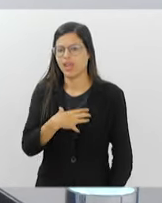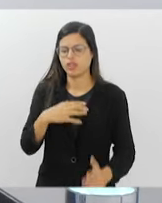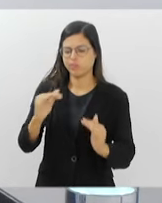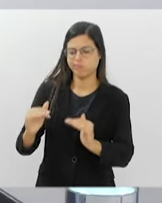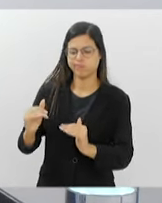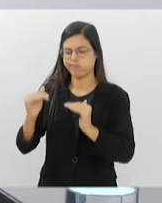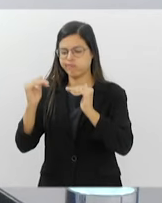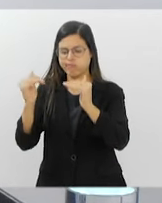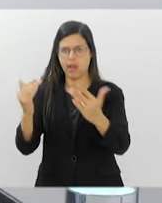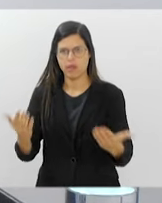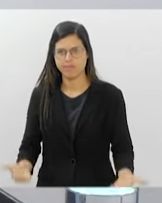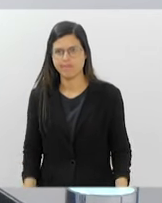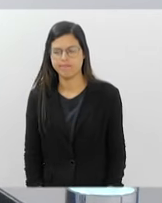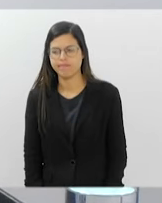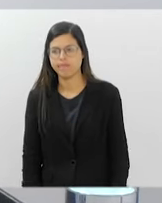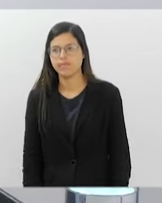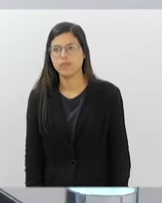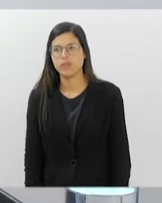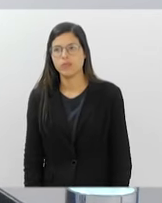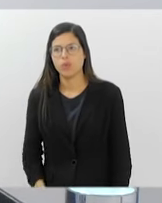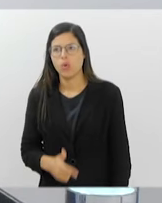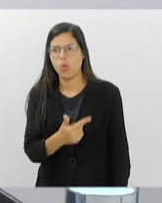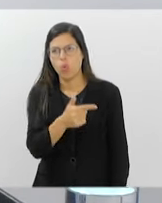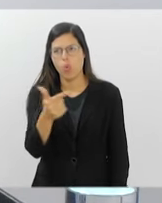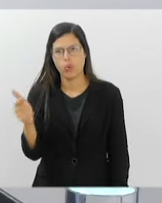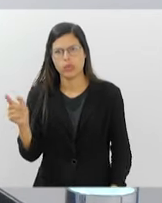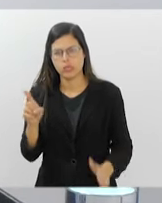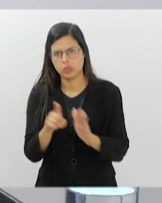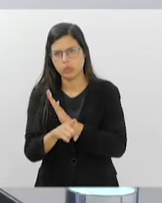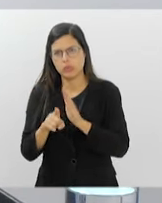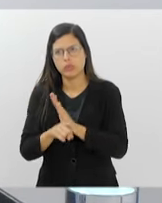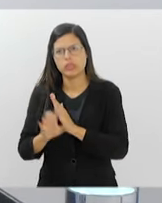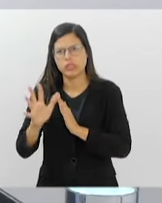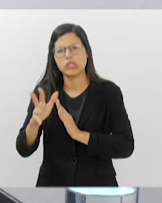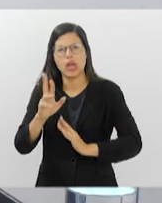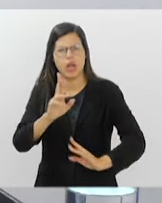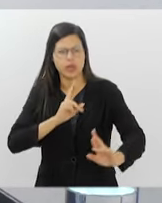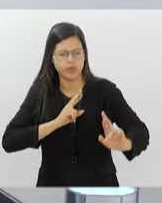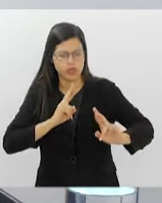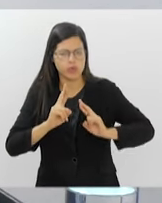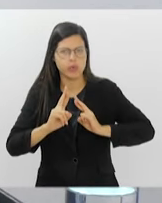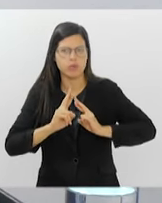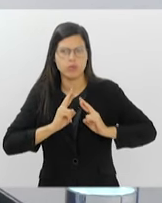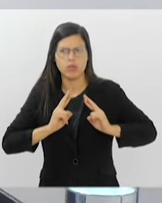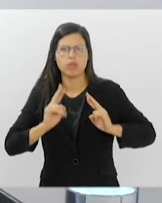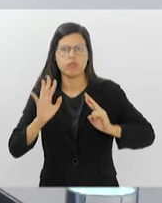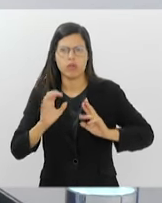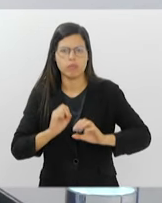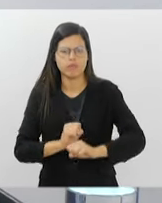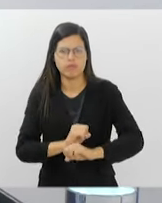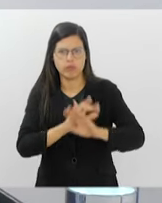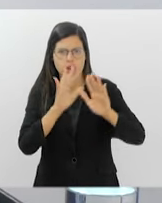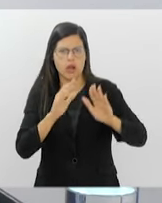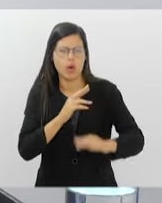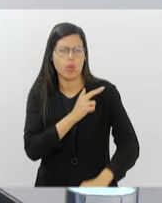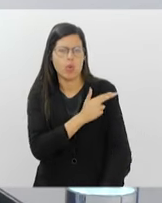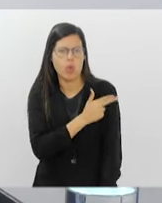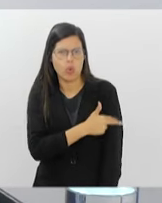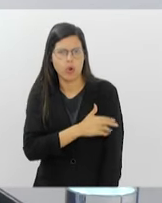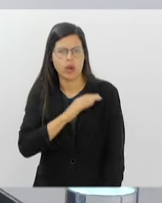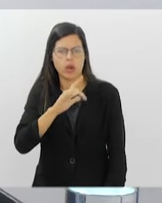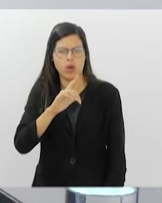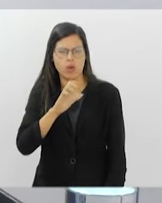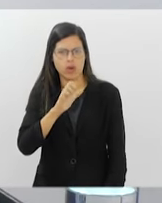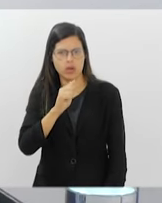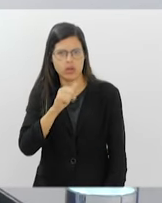Rei as outras questões já foram respondidas aqui já nos deu uma luz o Coronel Leandro e Os oficiais que estão